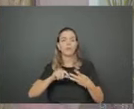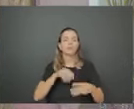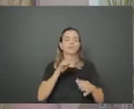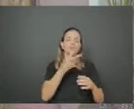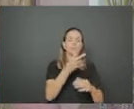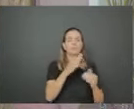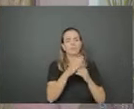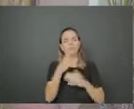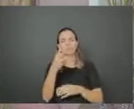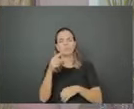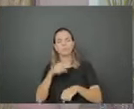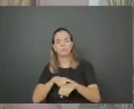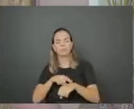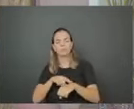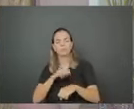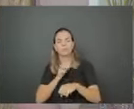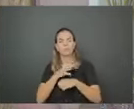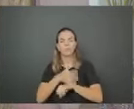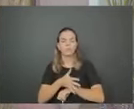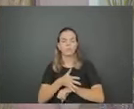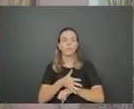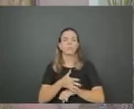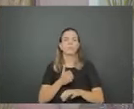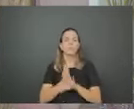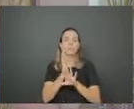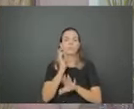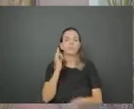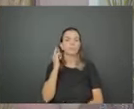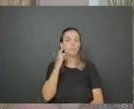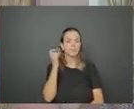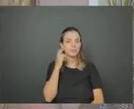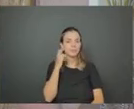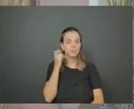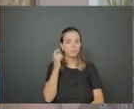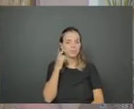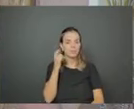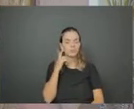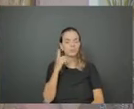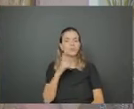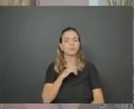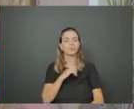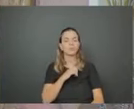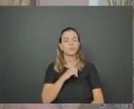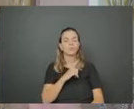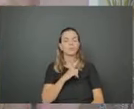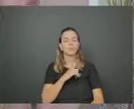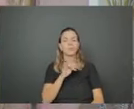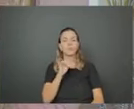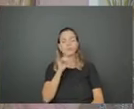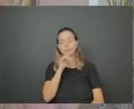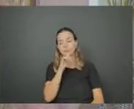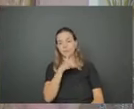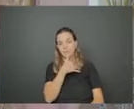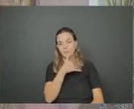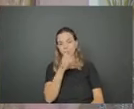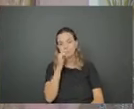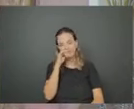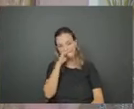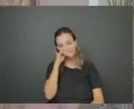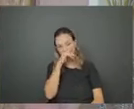a parte de ruído, como o senhor falou também, descarga livre, né? Infelizmente, como o próprio Coronel Carmo,